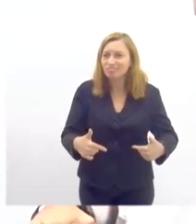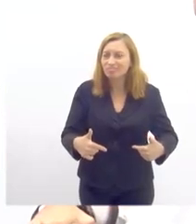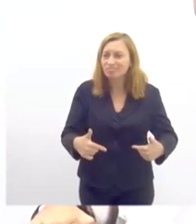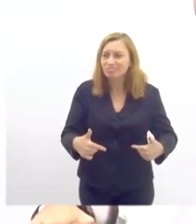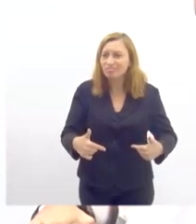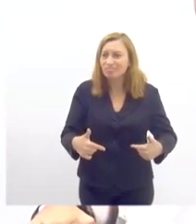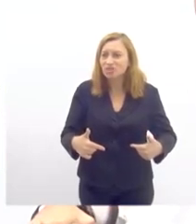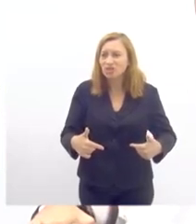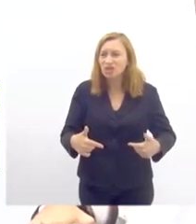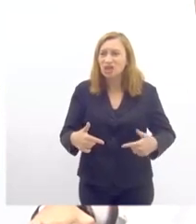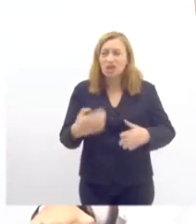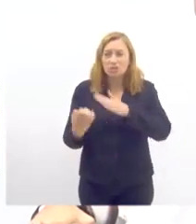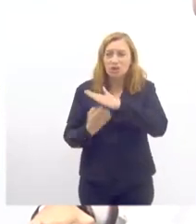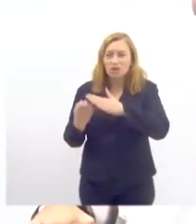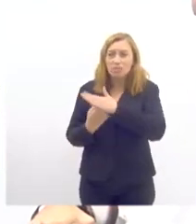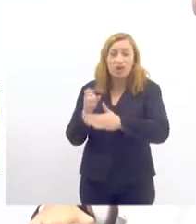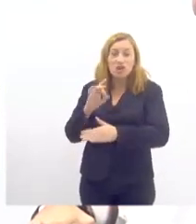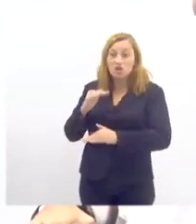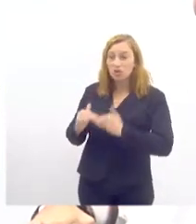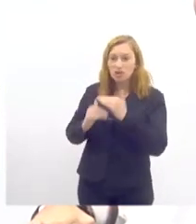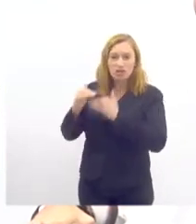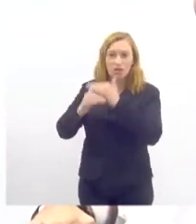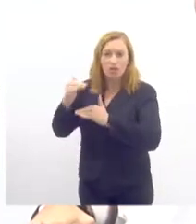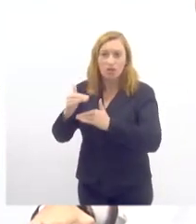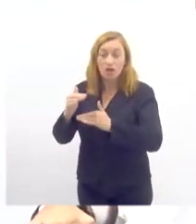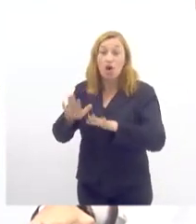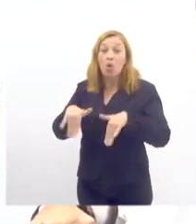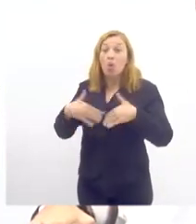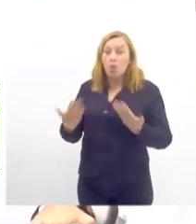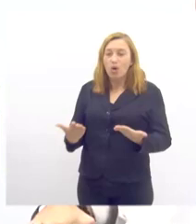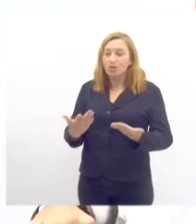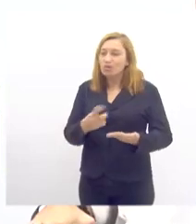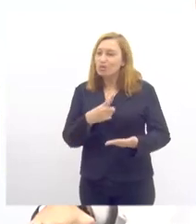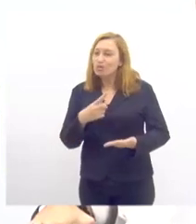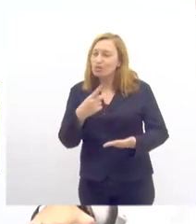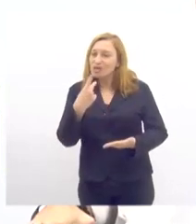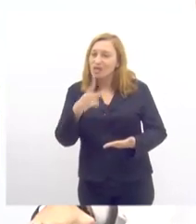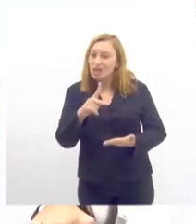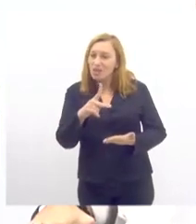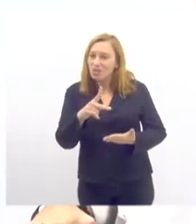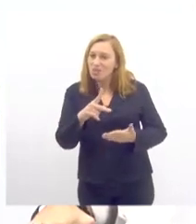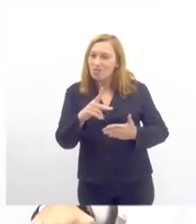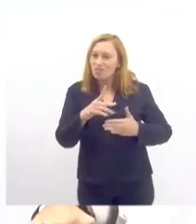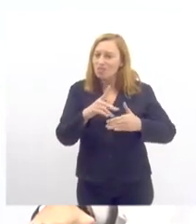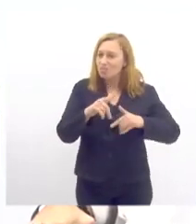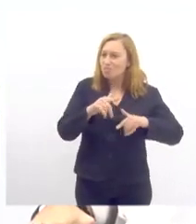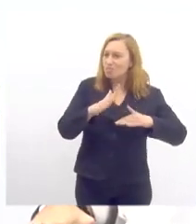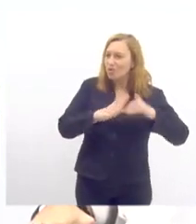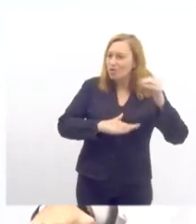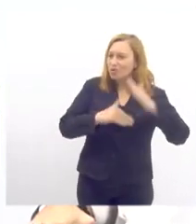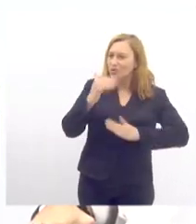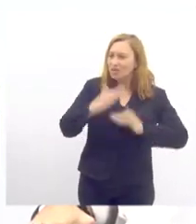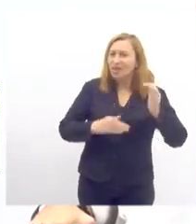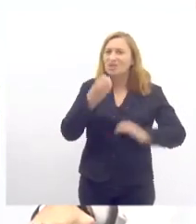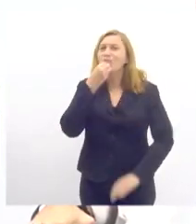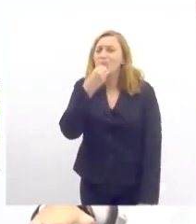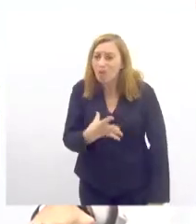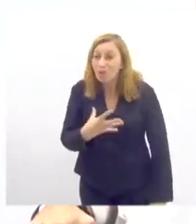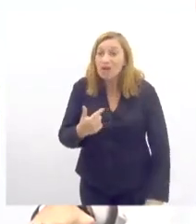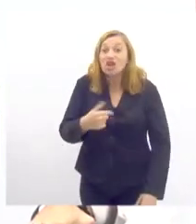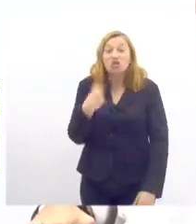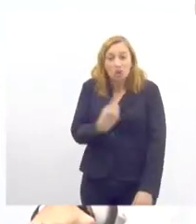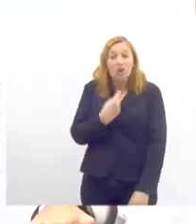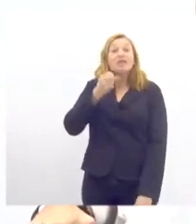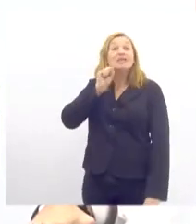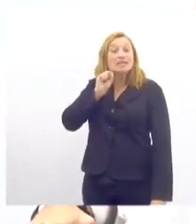E uma empresa só pode progredir quando a sua matéria-prima é boa. E nós somos bons. E